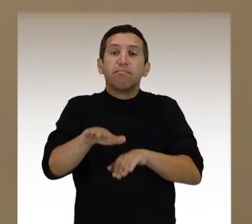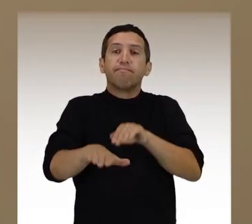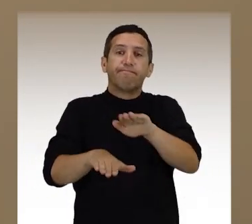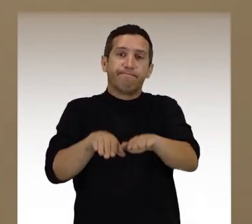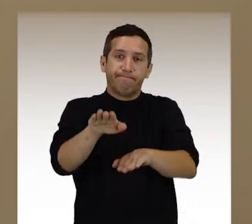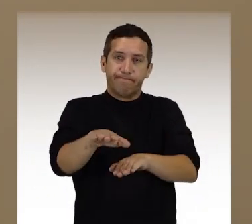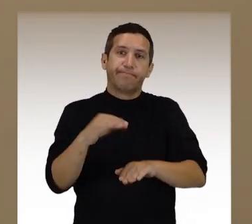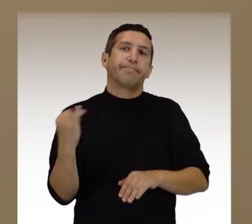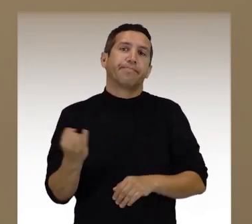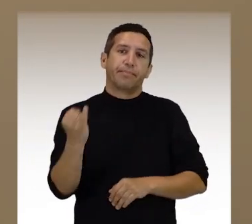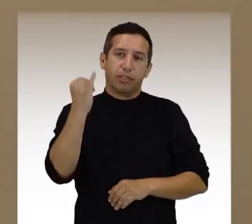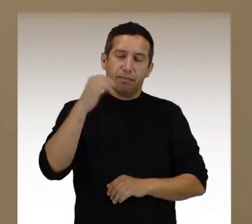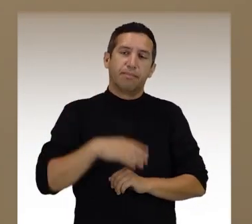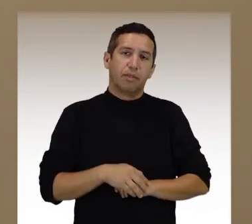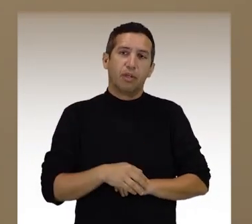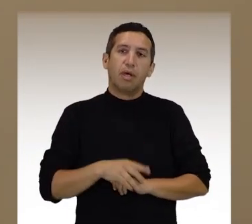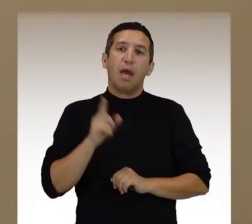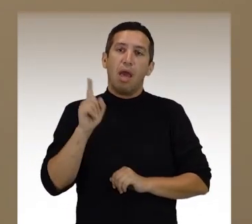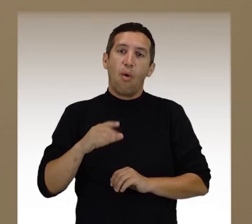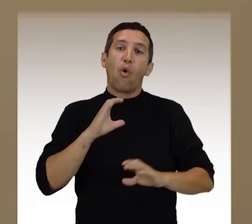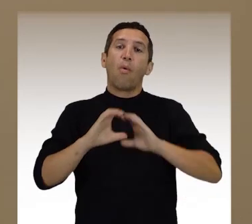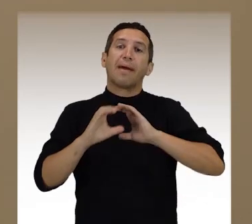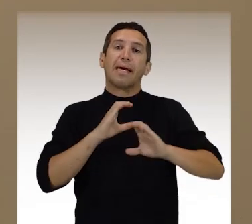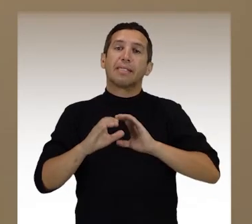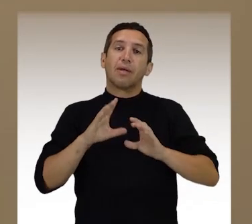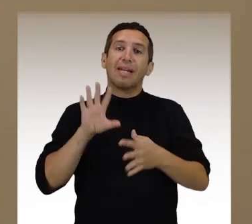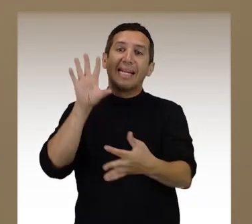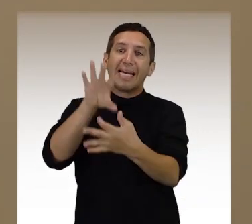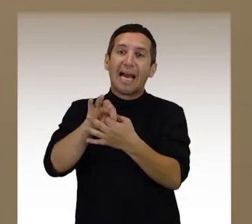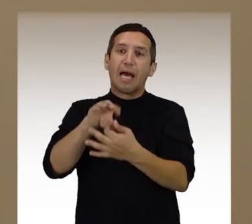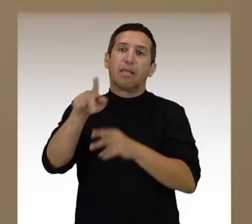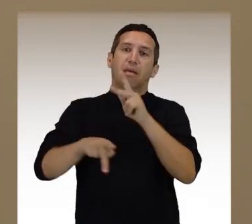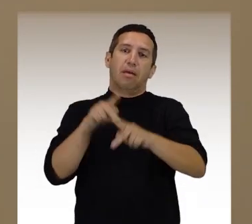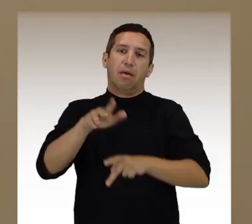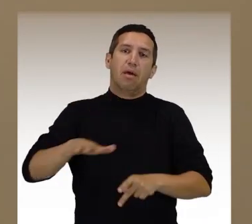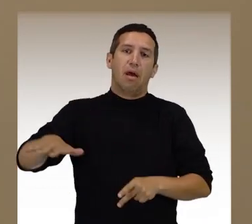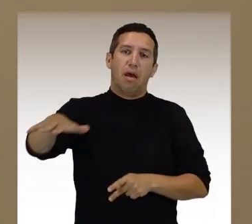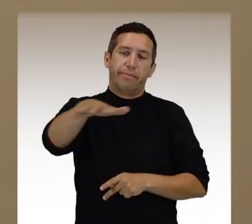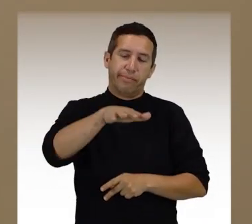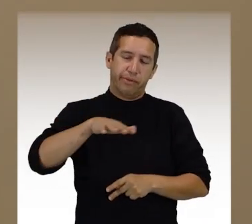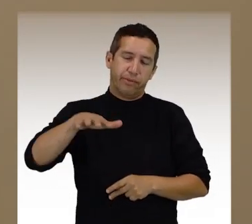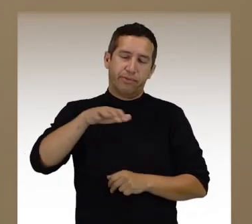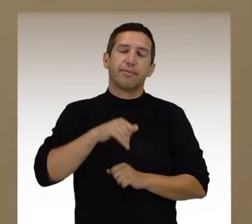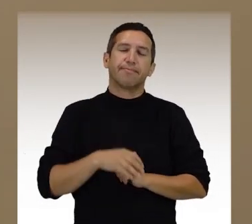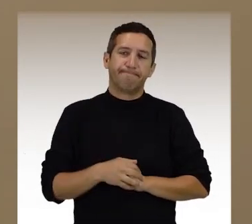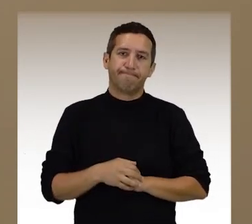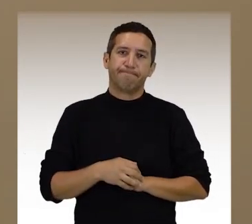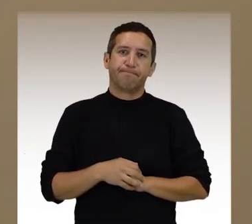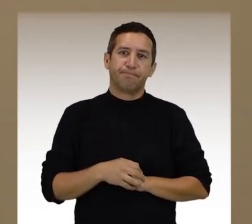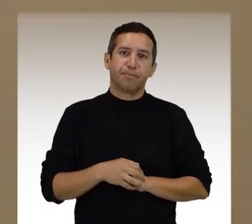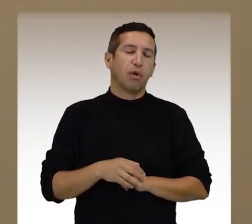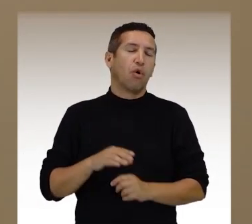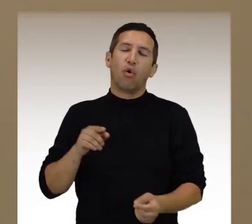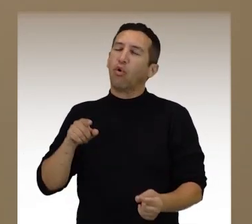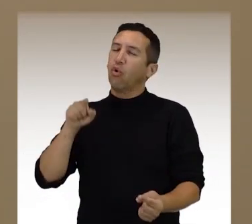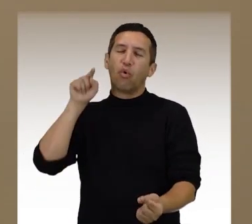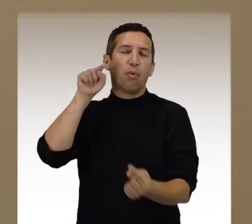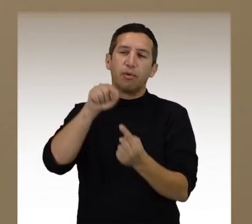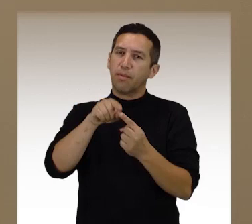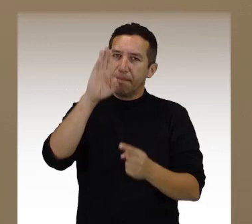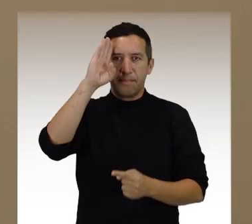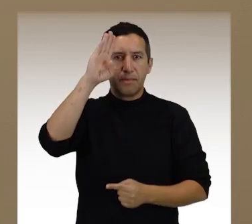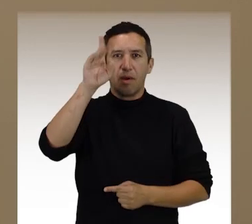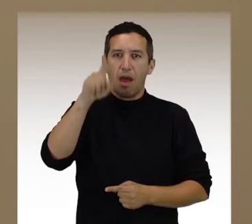procedimentos comunicacionais dão materialidade ao que no campo acadêmico nós chamamos de comunicação pública, uma forma